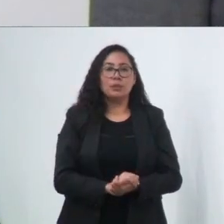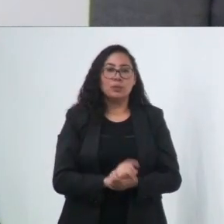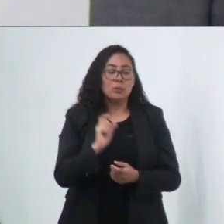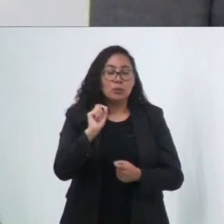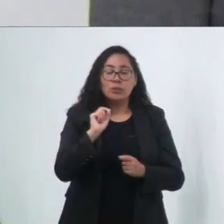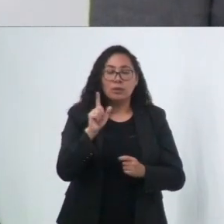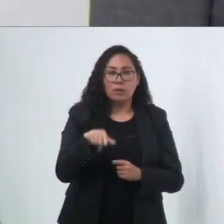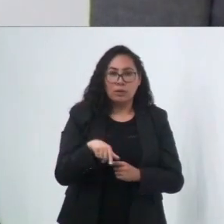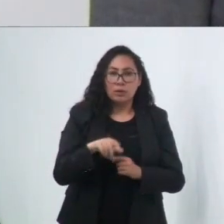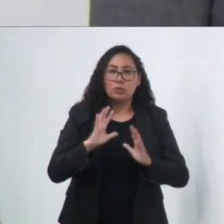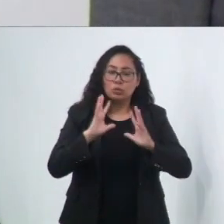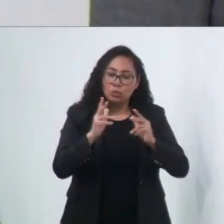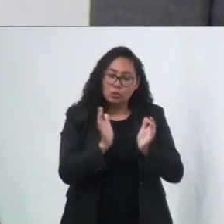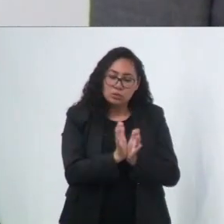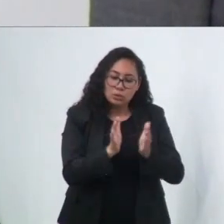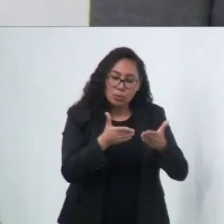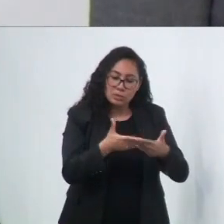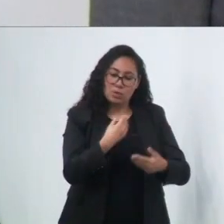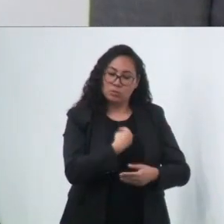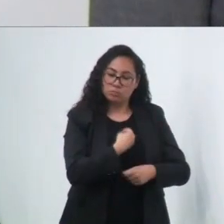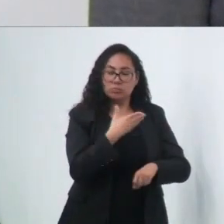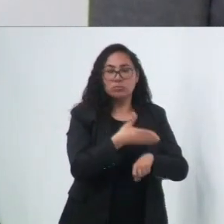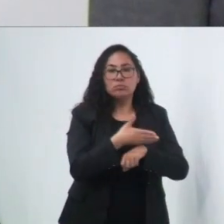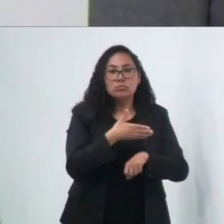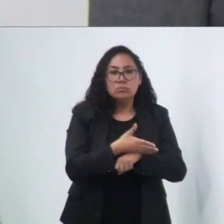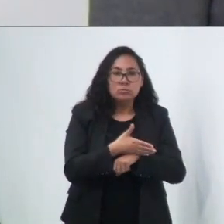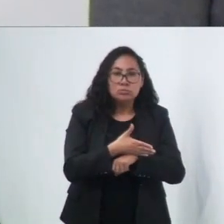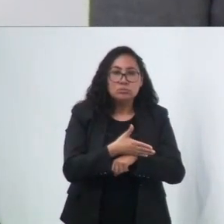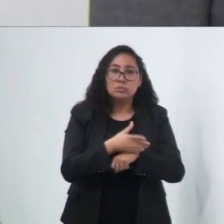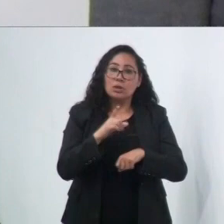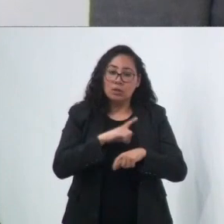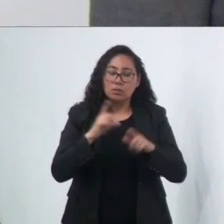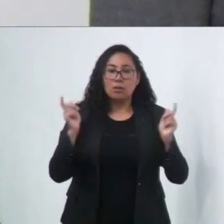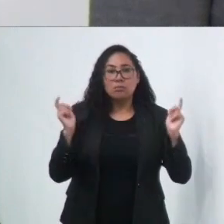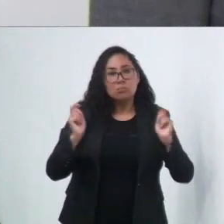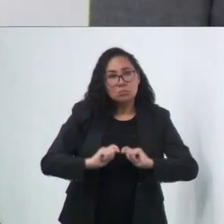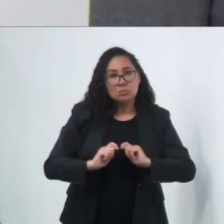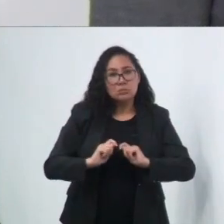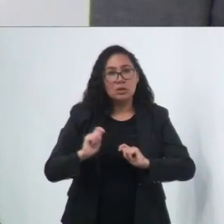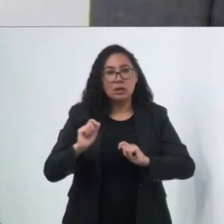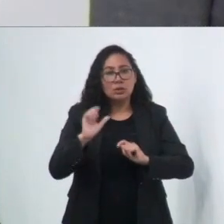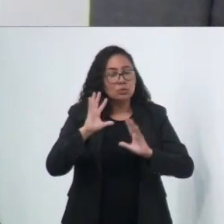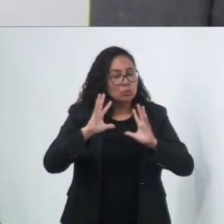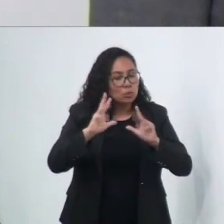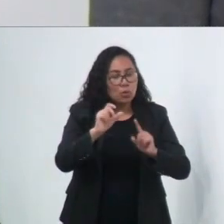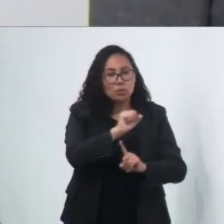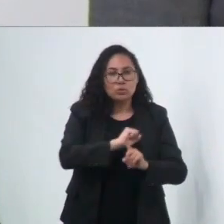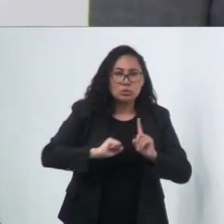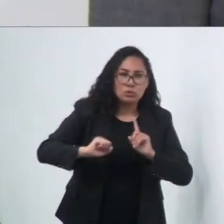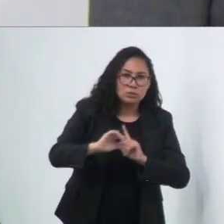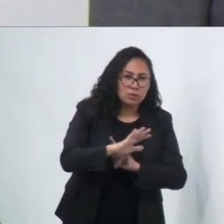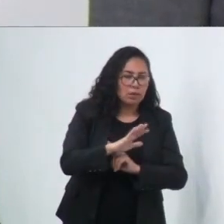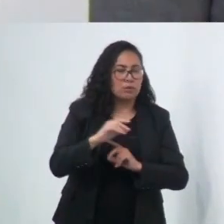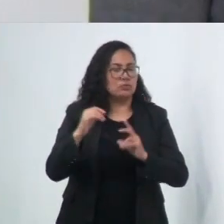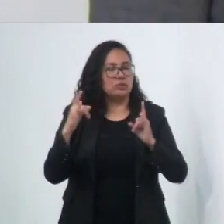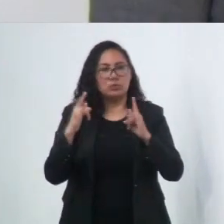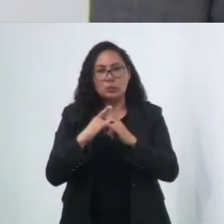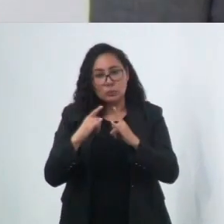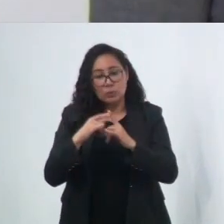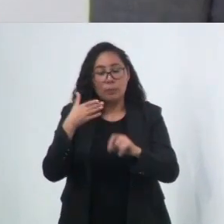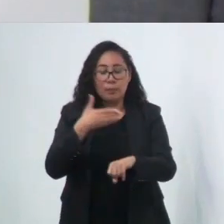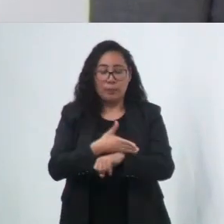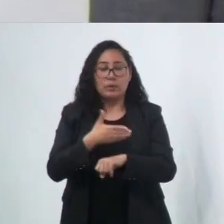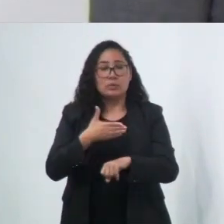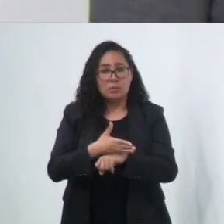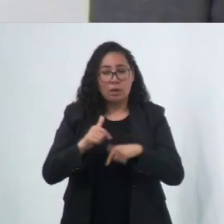todas as atribuições estão ali, e que permite à sociedade, né, às instituições,